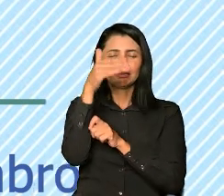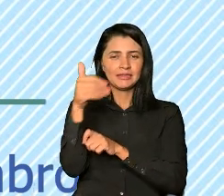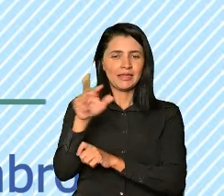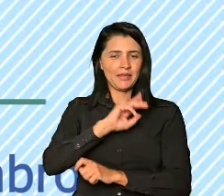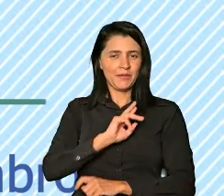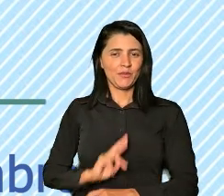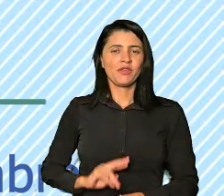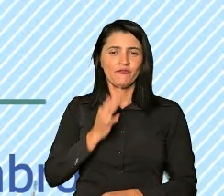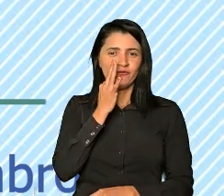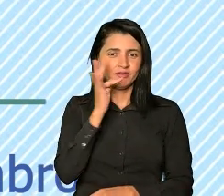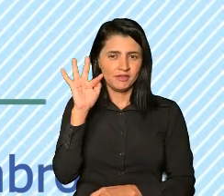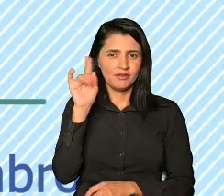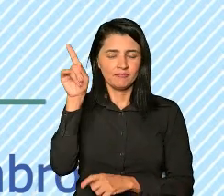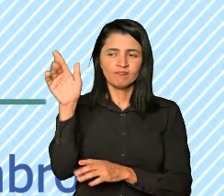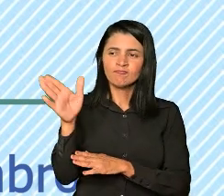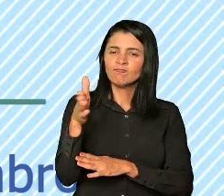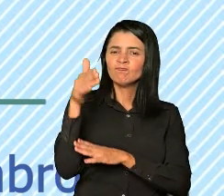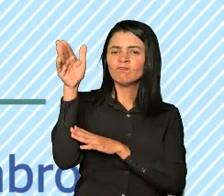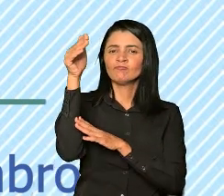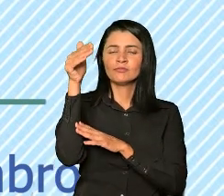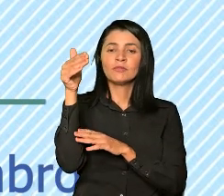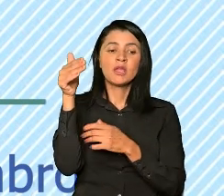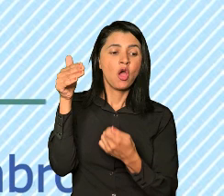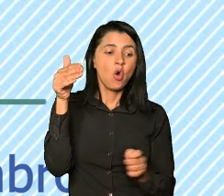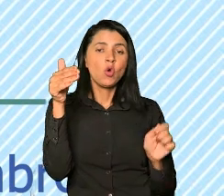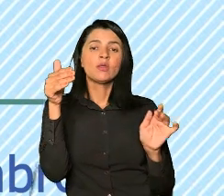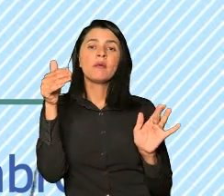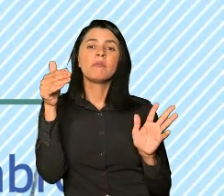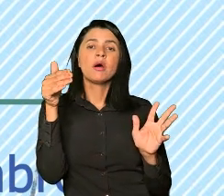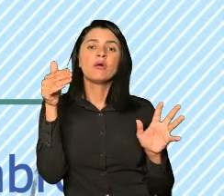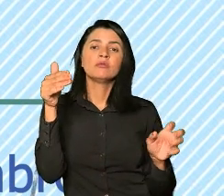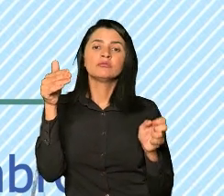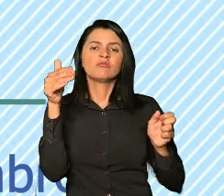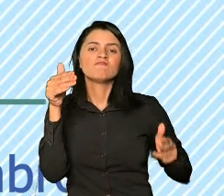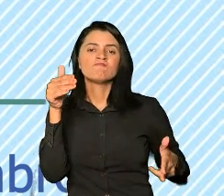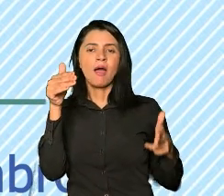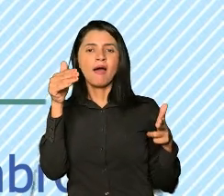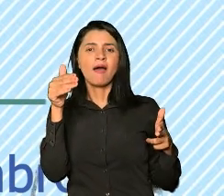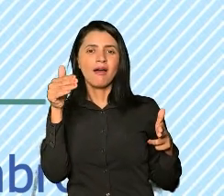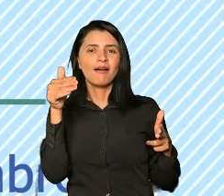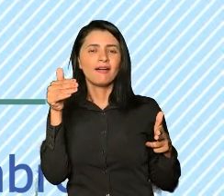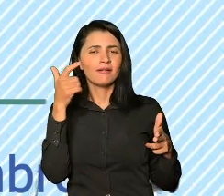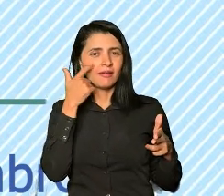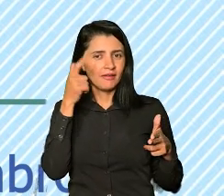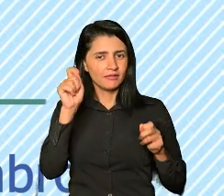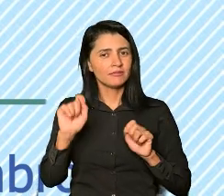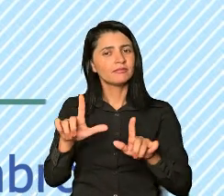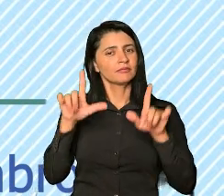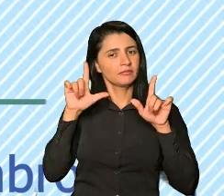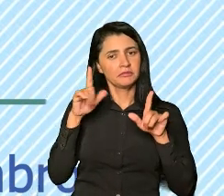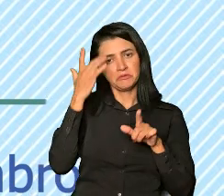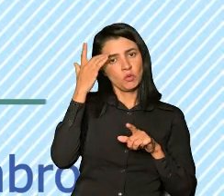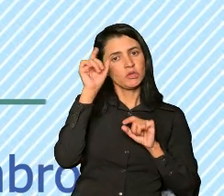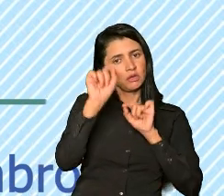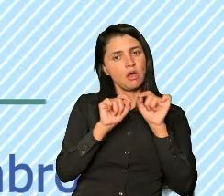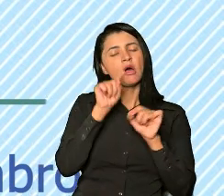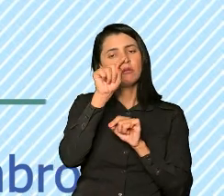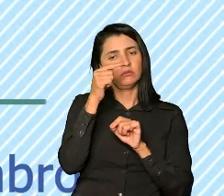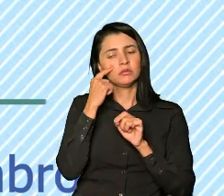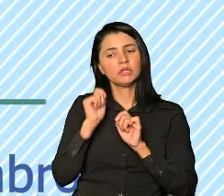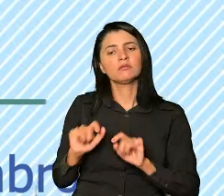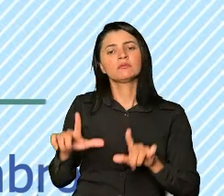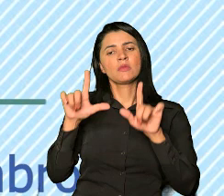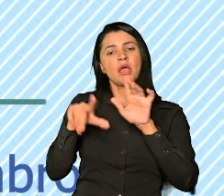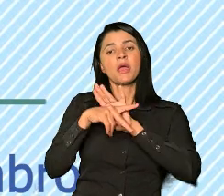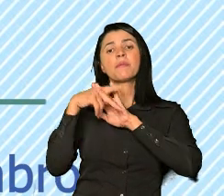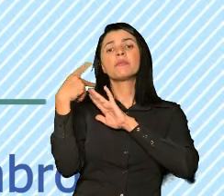República Francesa, né, e na outra mão segurando uma arma, né. Esse quadro, para quem não sabe, ele está no acervo,